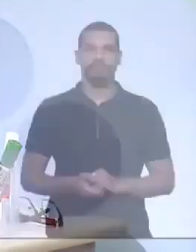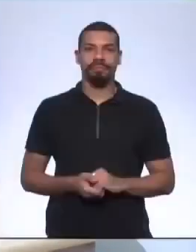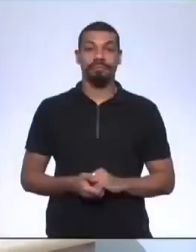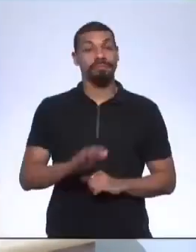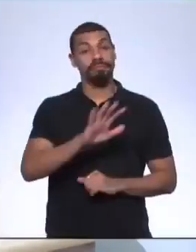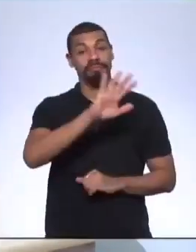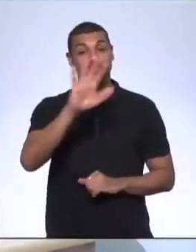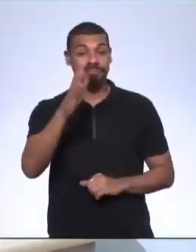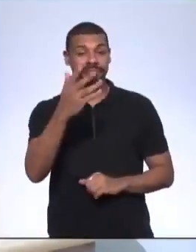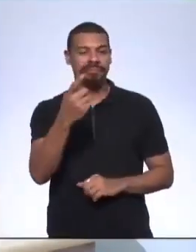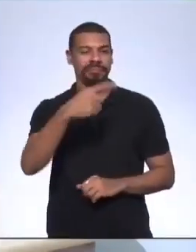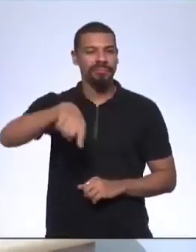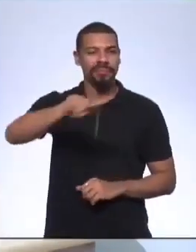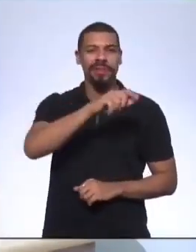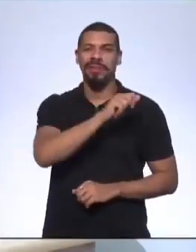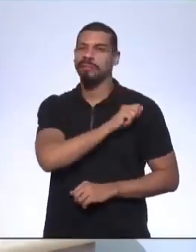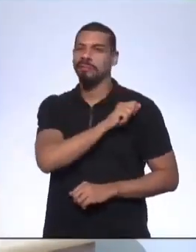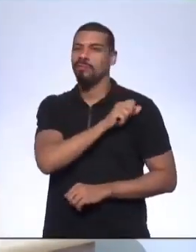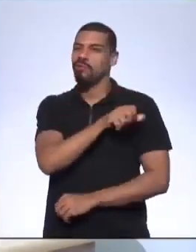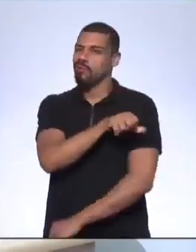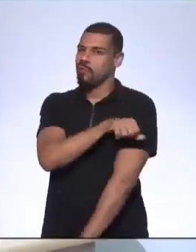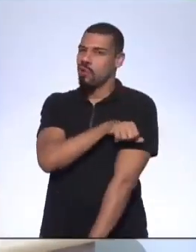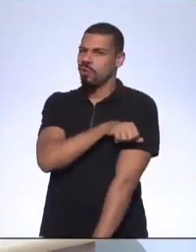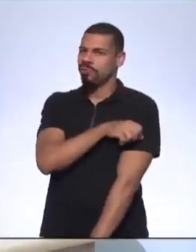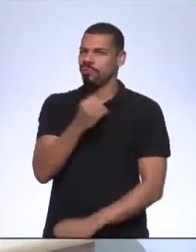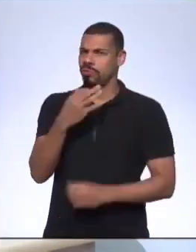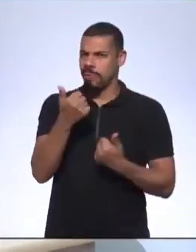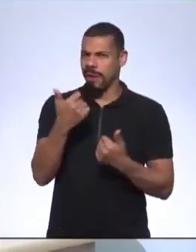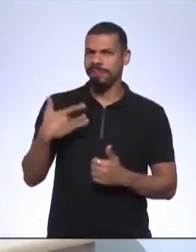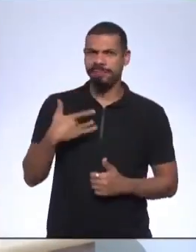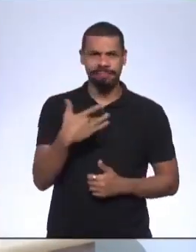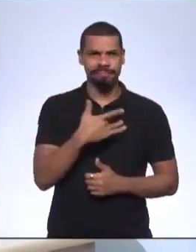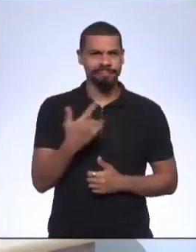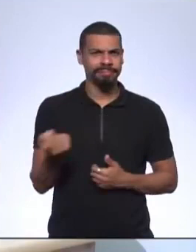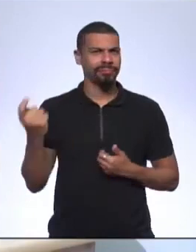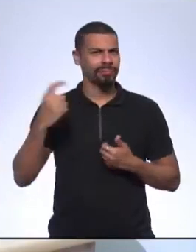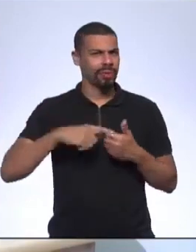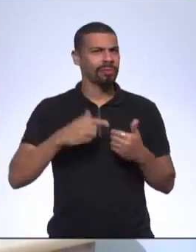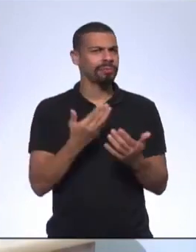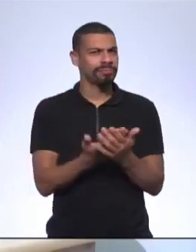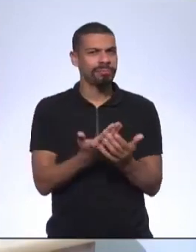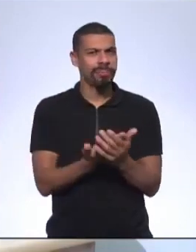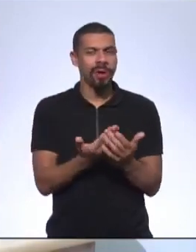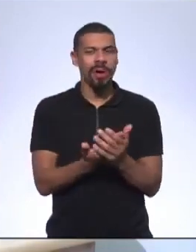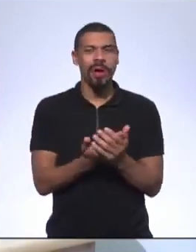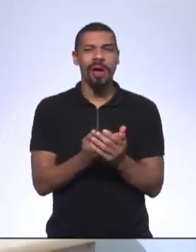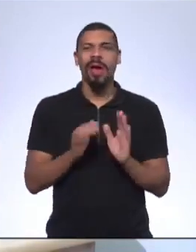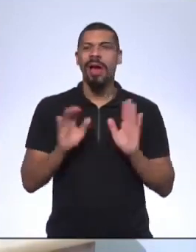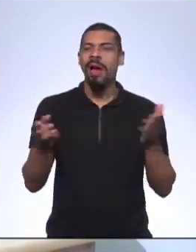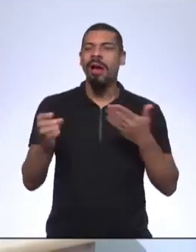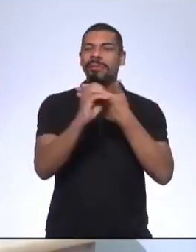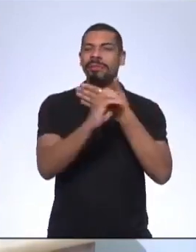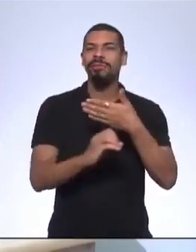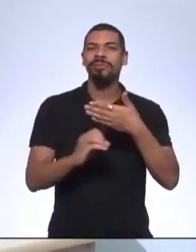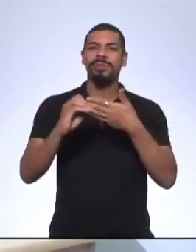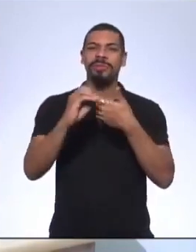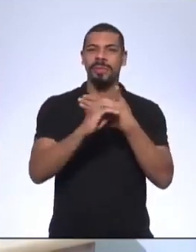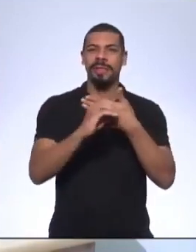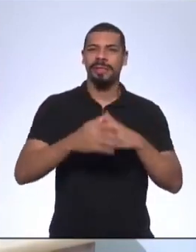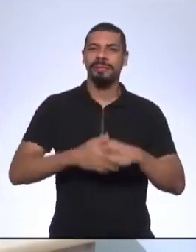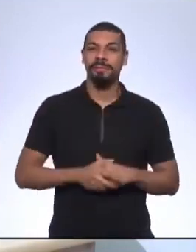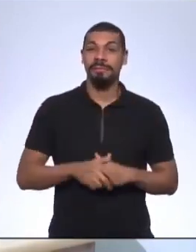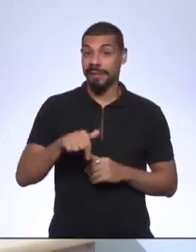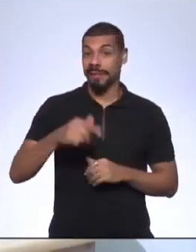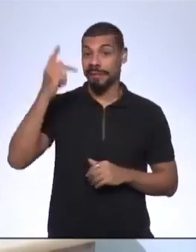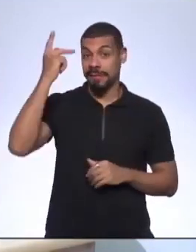Salve, galera do nono ano, como é que vocês estão? Tudo bem? Estamos aqui de volta para a transmissão do Centro de Mídias de